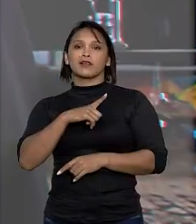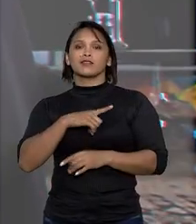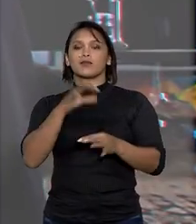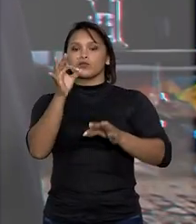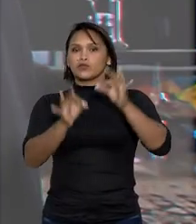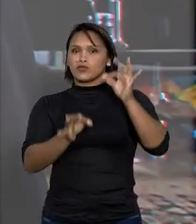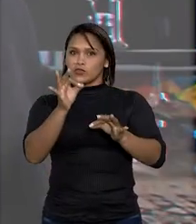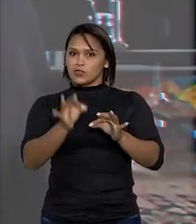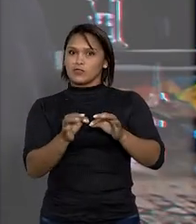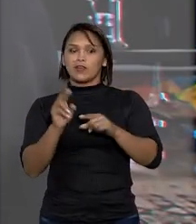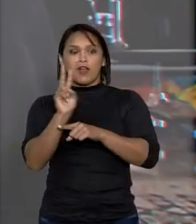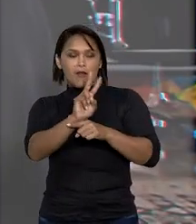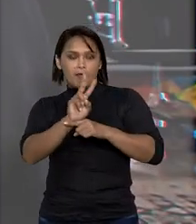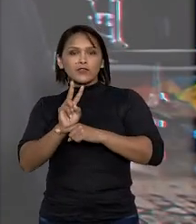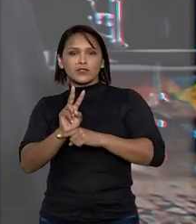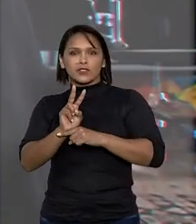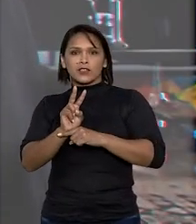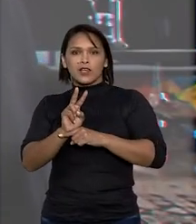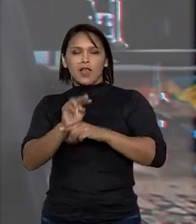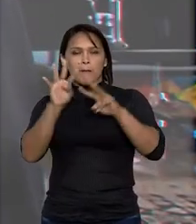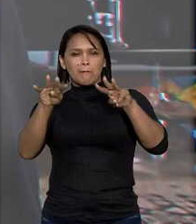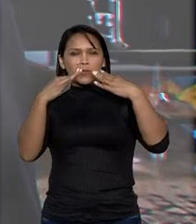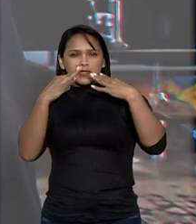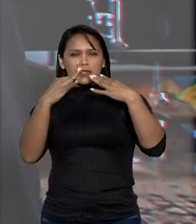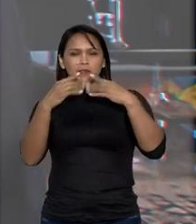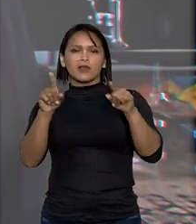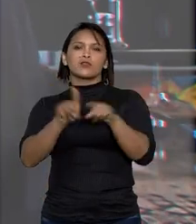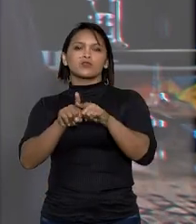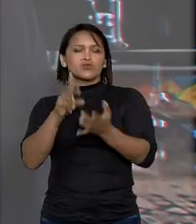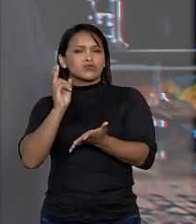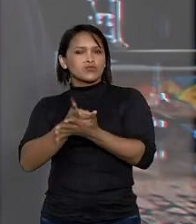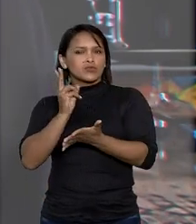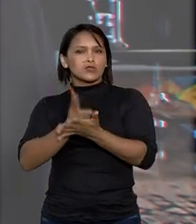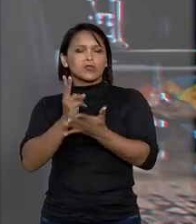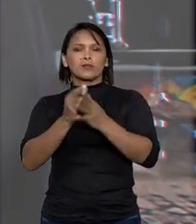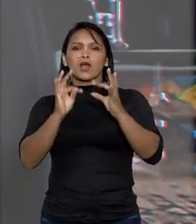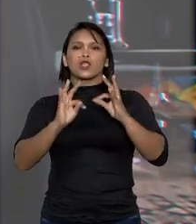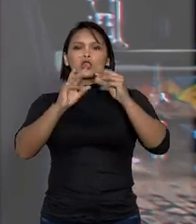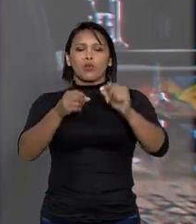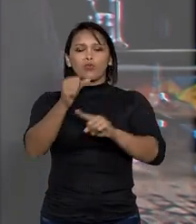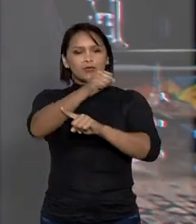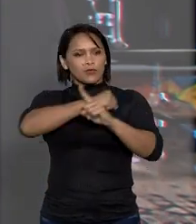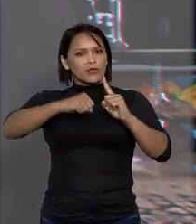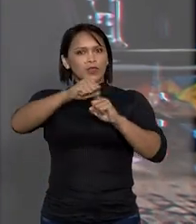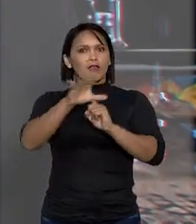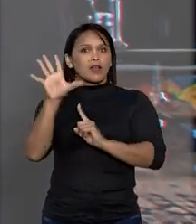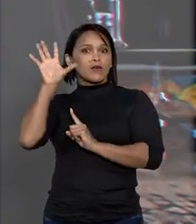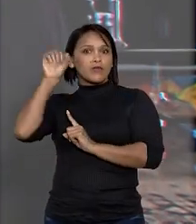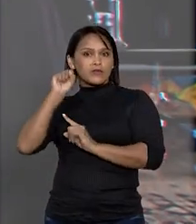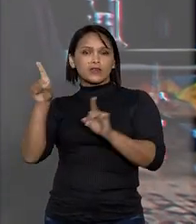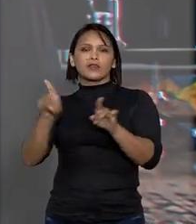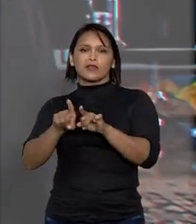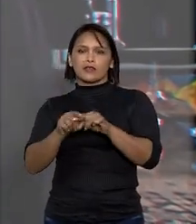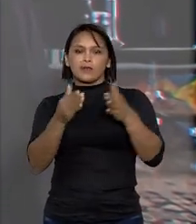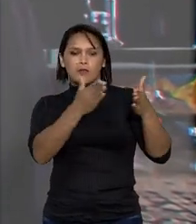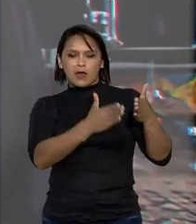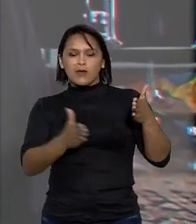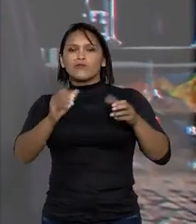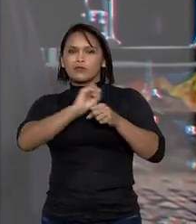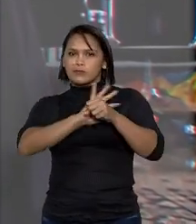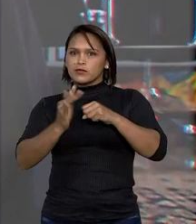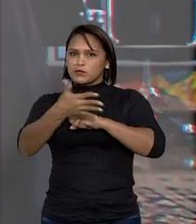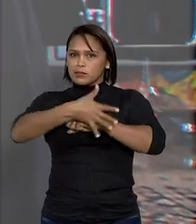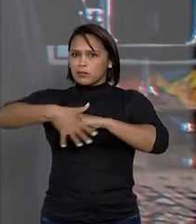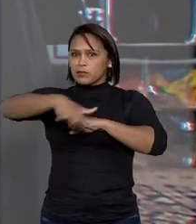temos judiciário vigilante Atento e Alerta as questionamento da sociedade nesse mesmo tempo de